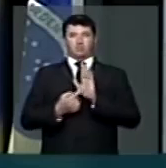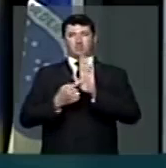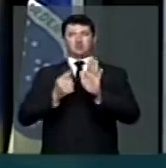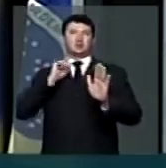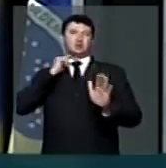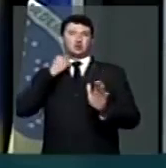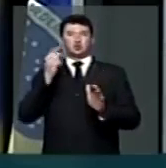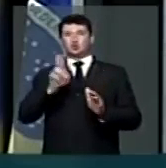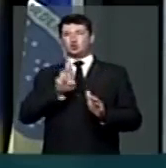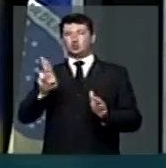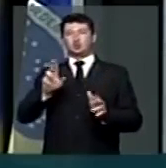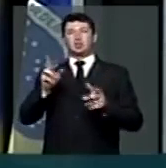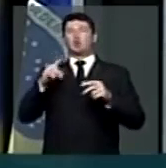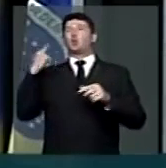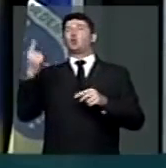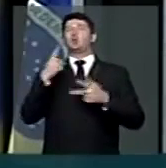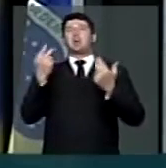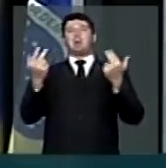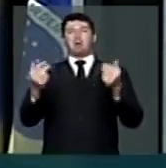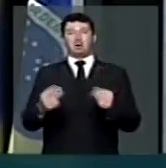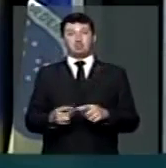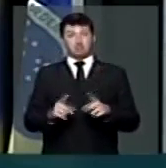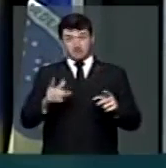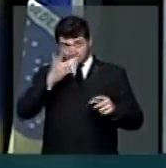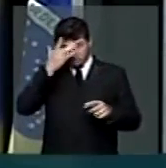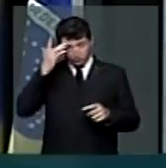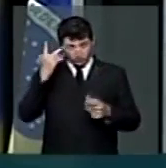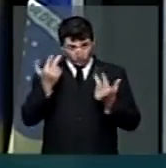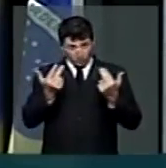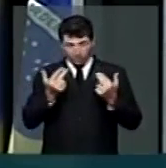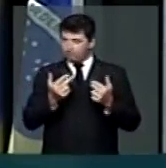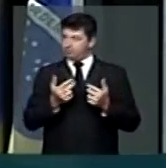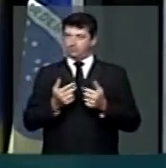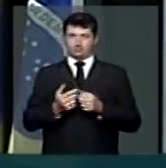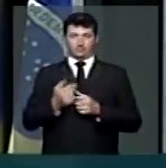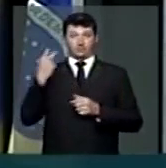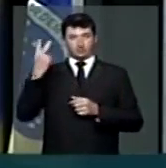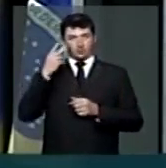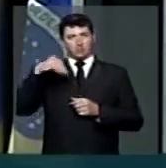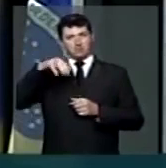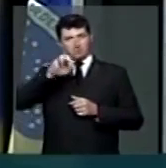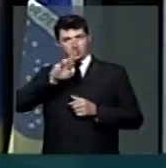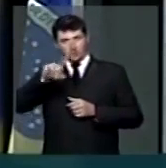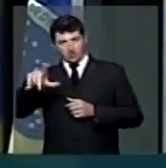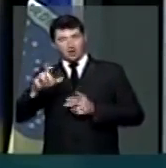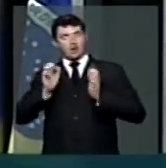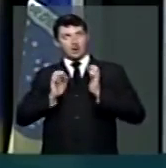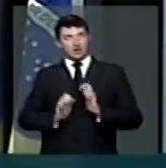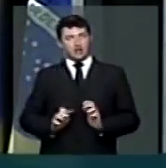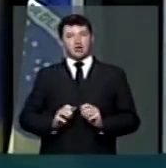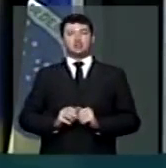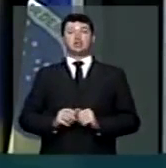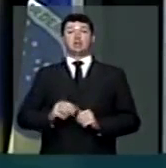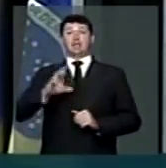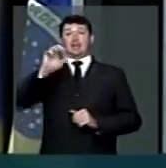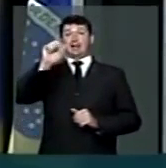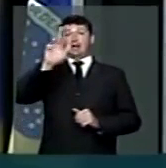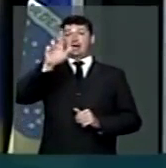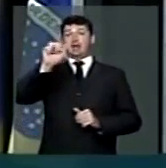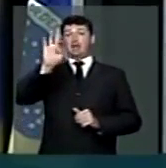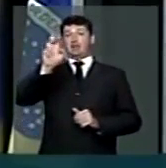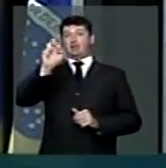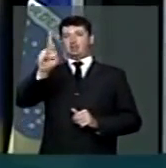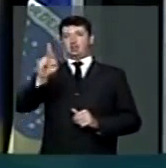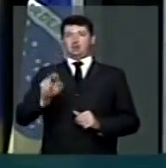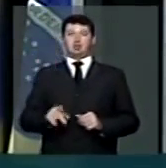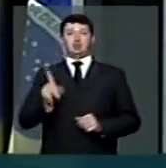de que é tudo igual. Mas as pessoas não são iguais. Os valores morais, os valores éticos, o caráter, é